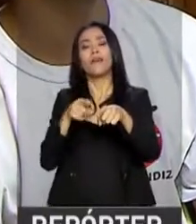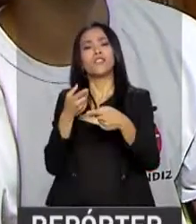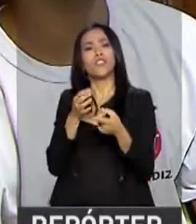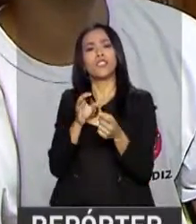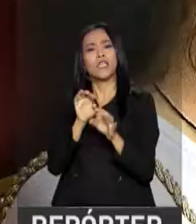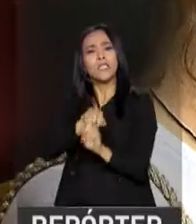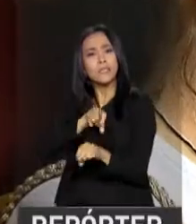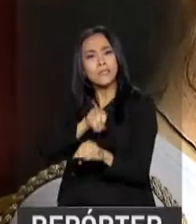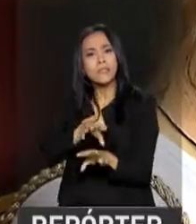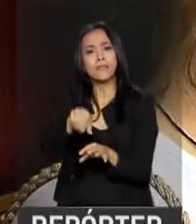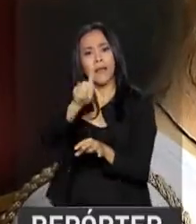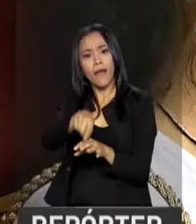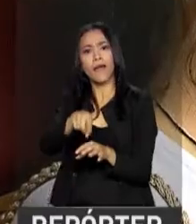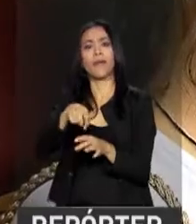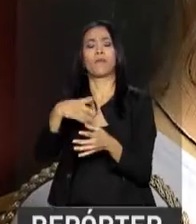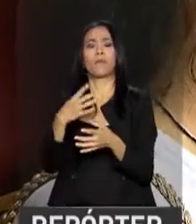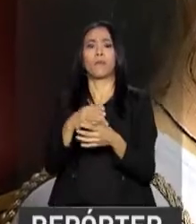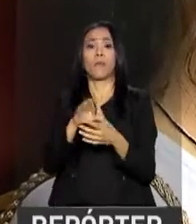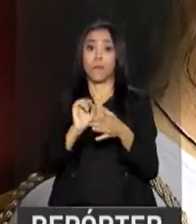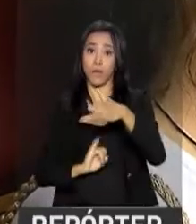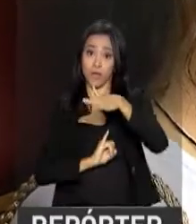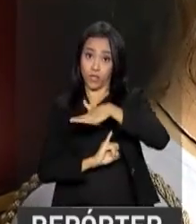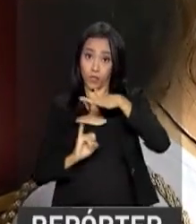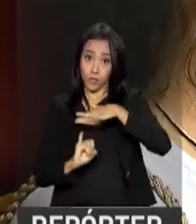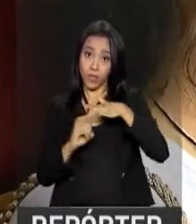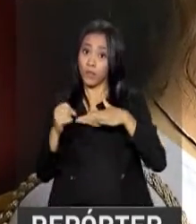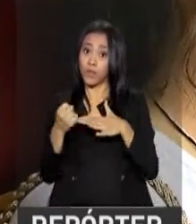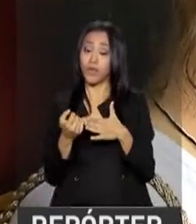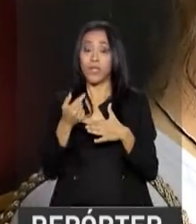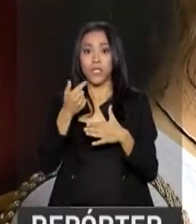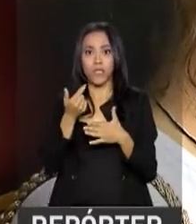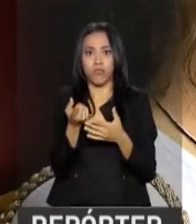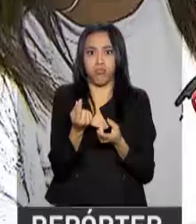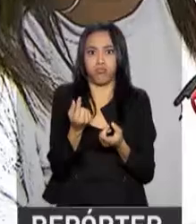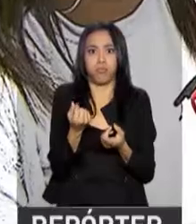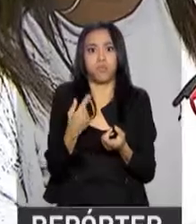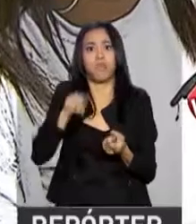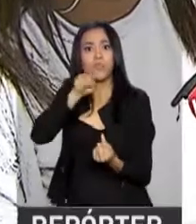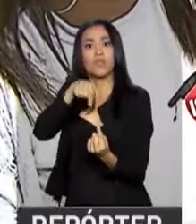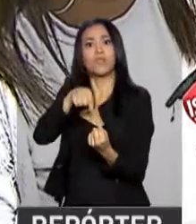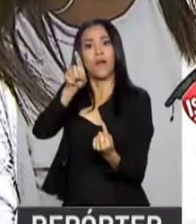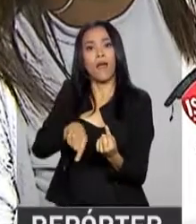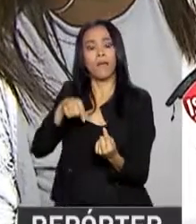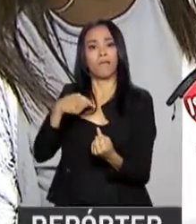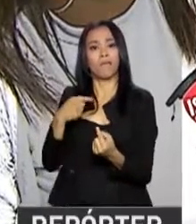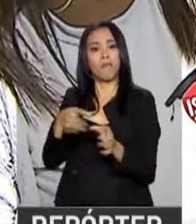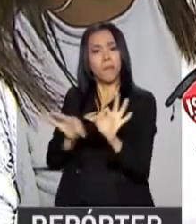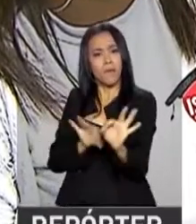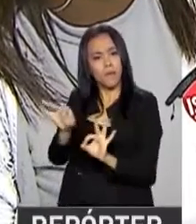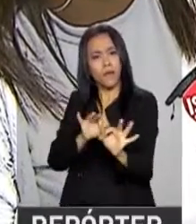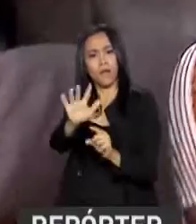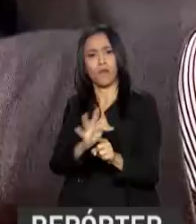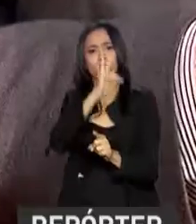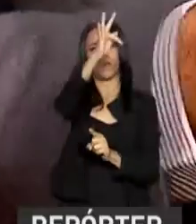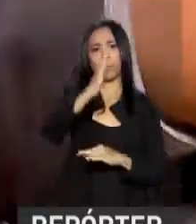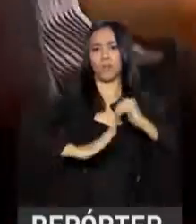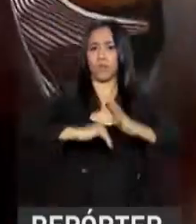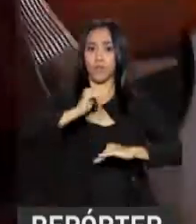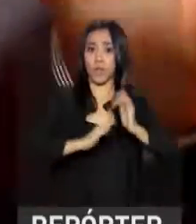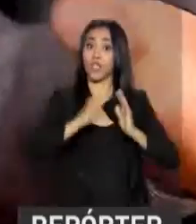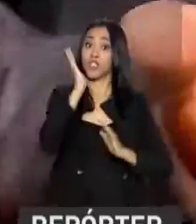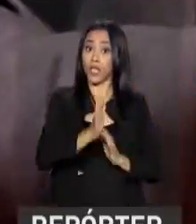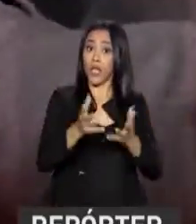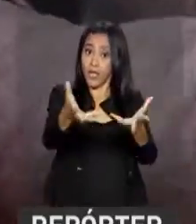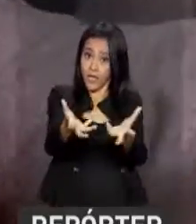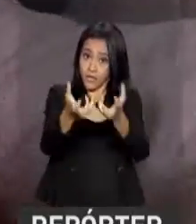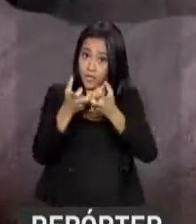desenvolvimento é uma entidade sem fins lucrativos que tem por objetivo preparar futuros profissionais já recebeu cerca